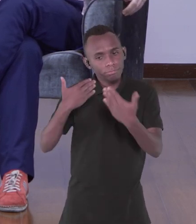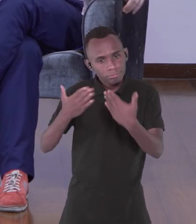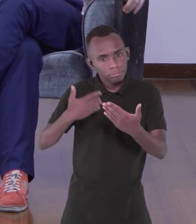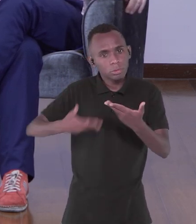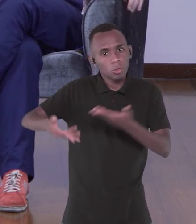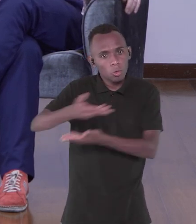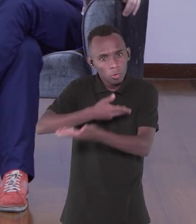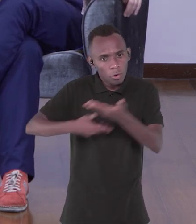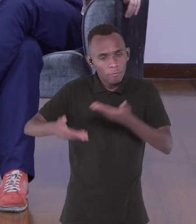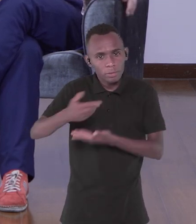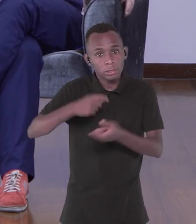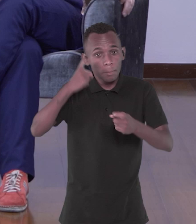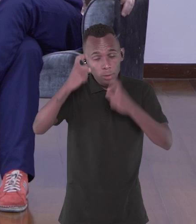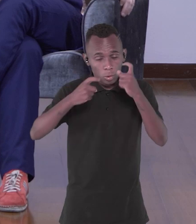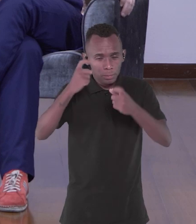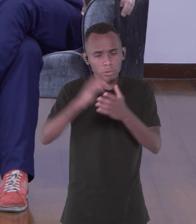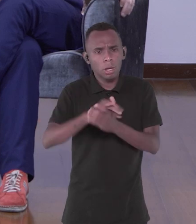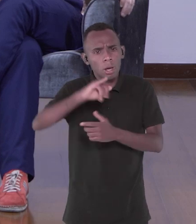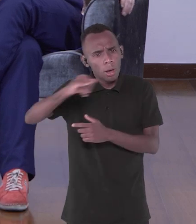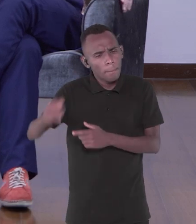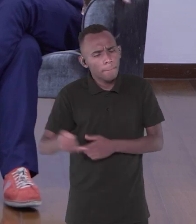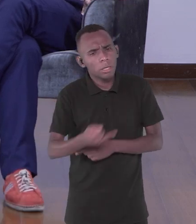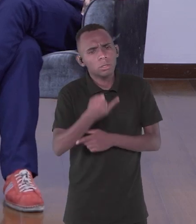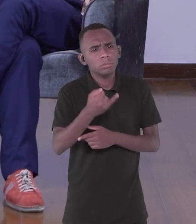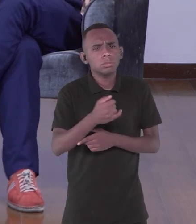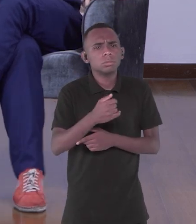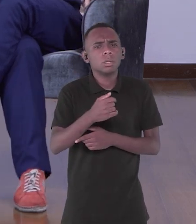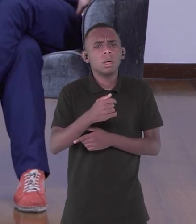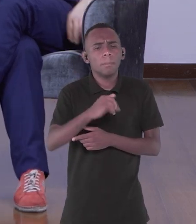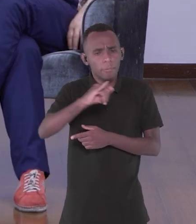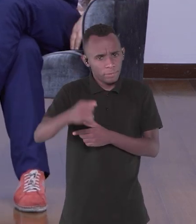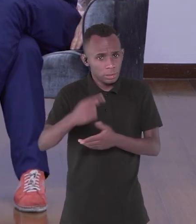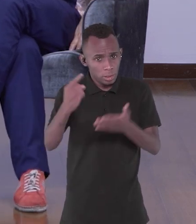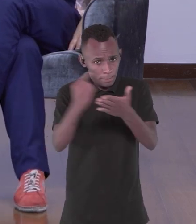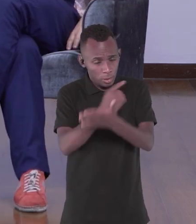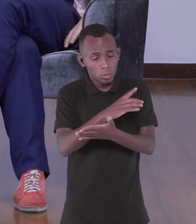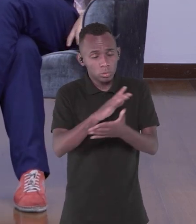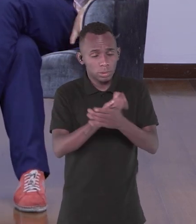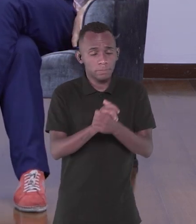alvo de preocupação. Aproveitando a pergunta como é que você chama? Desculpa.